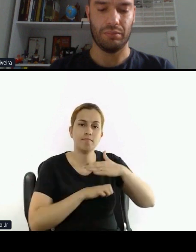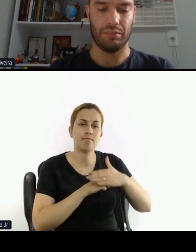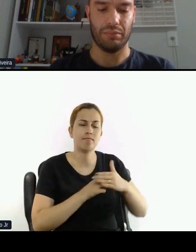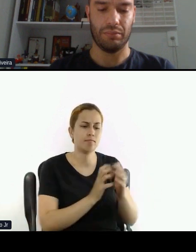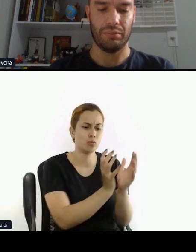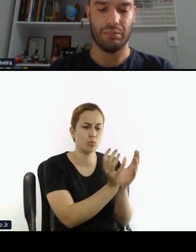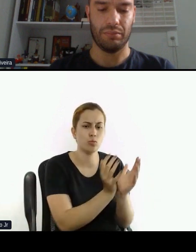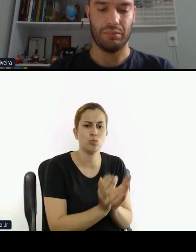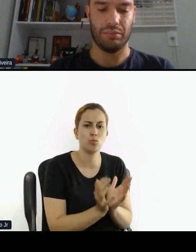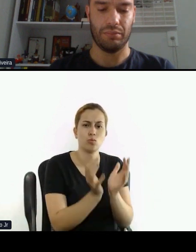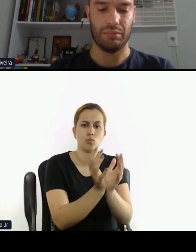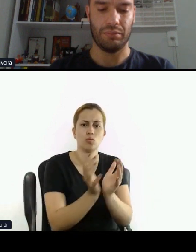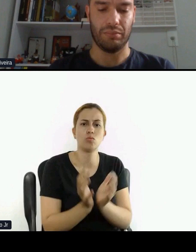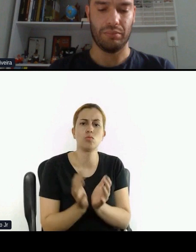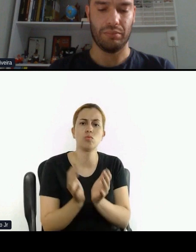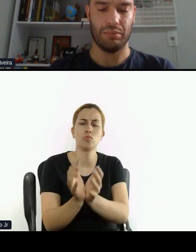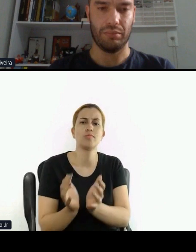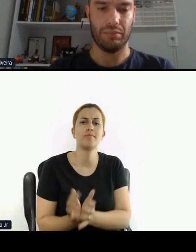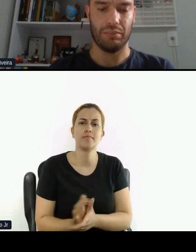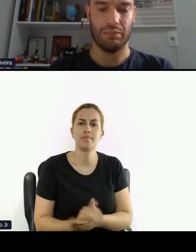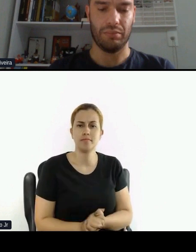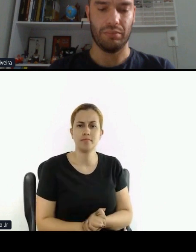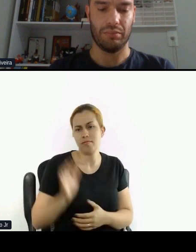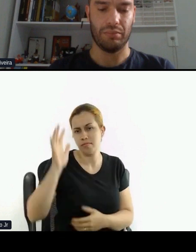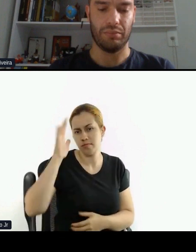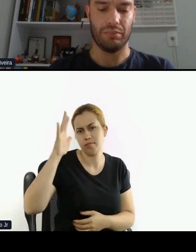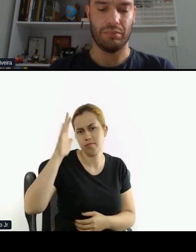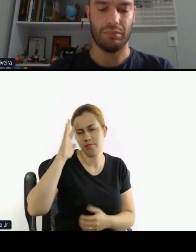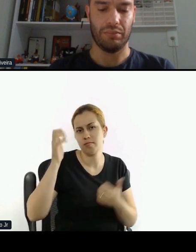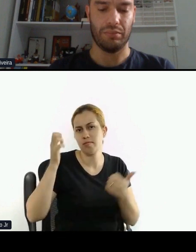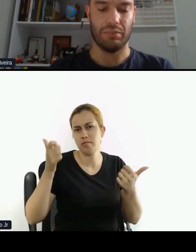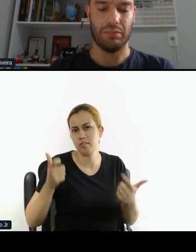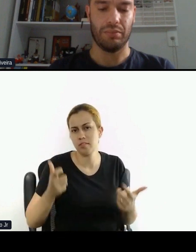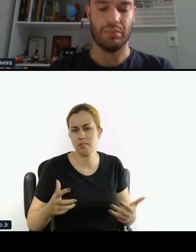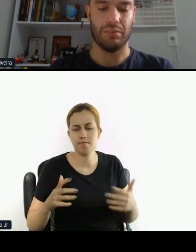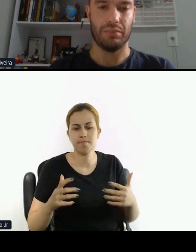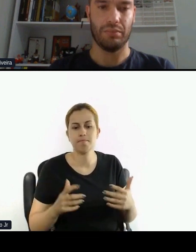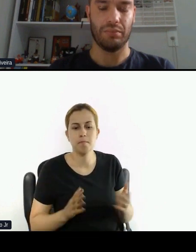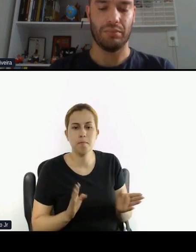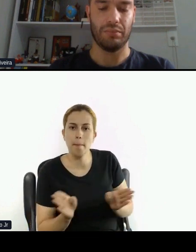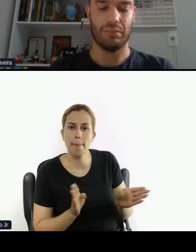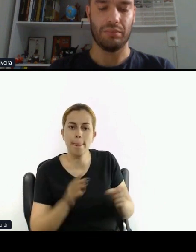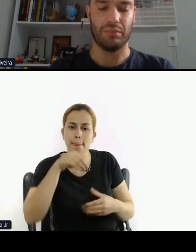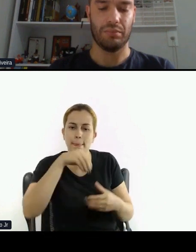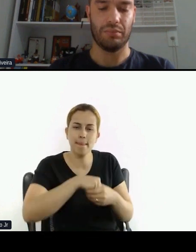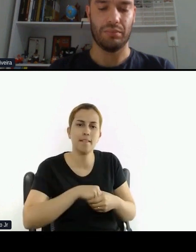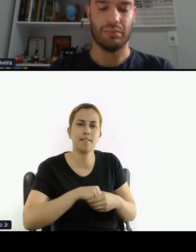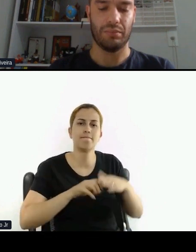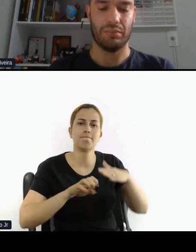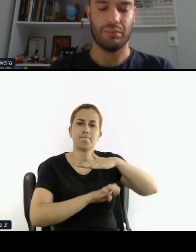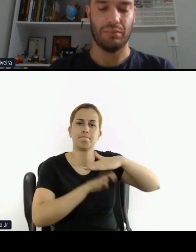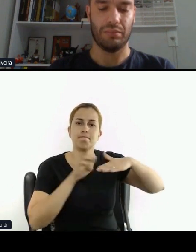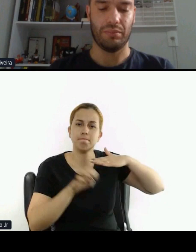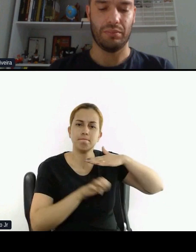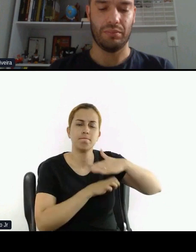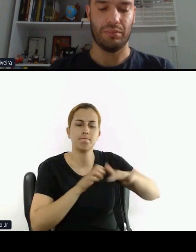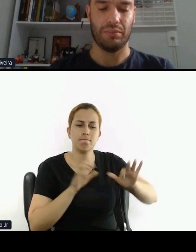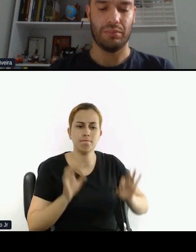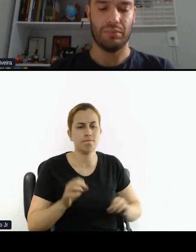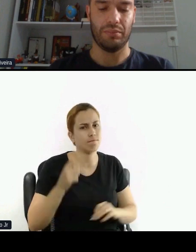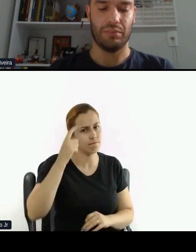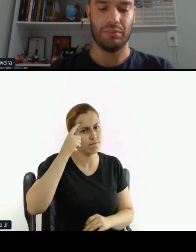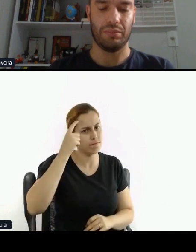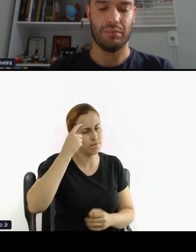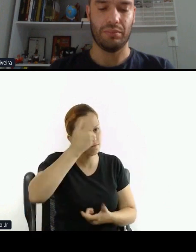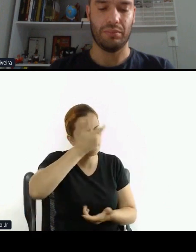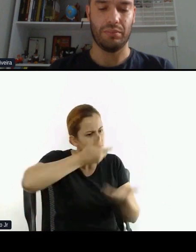eu trago qual seria o primeiro ponto que eu identifico, né, quando a gente fala de acessibilidade dentro de uma organização. De fato, é a conscientização, porque assim, não adianta a